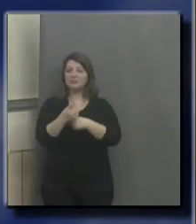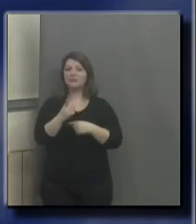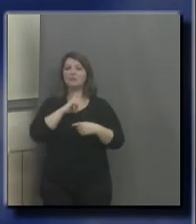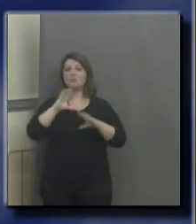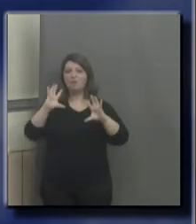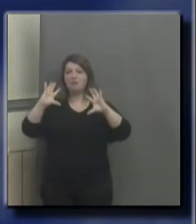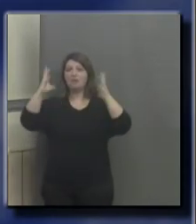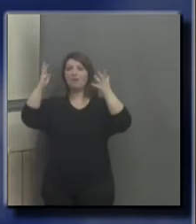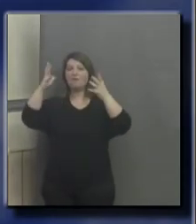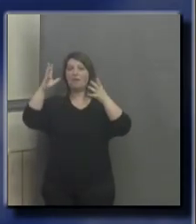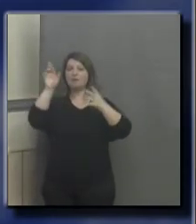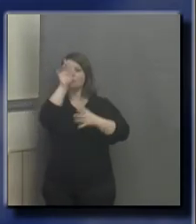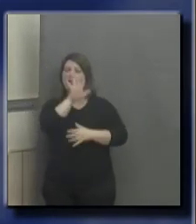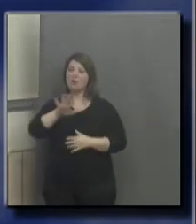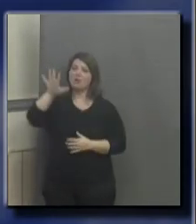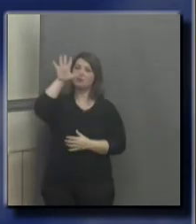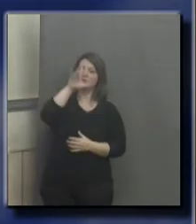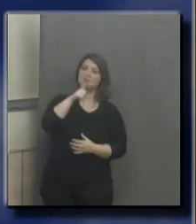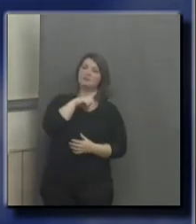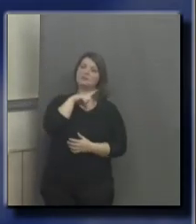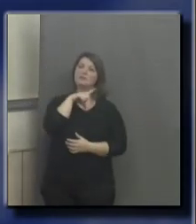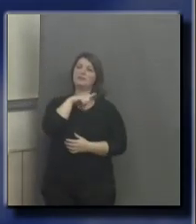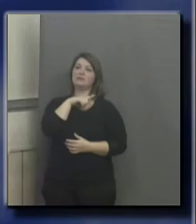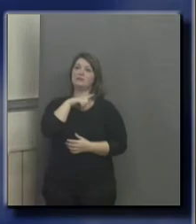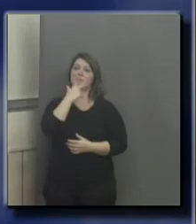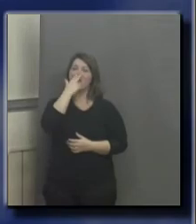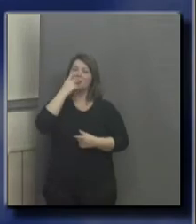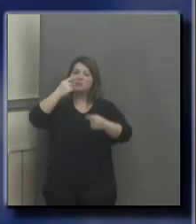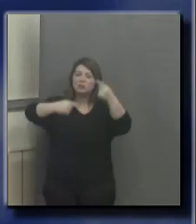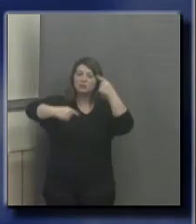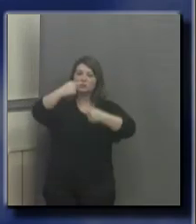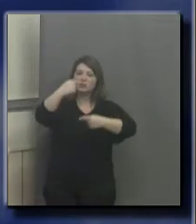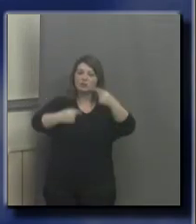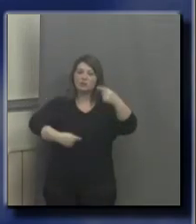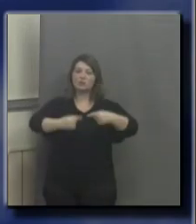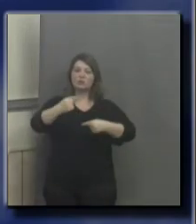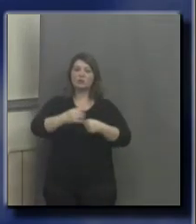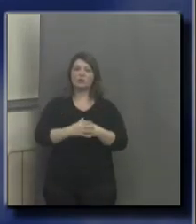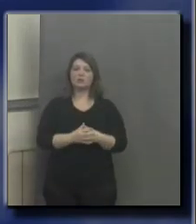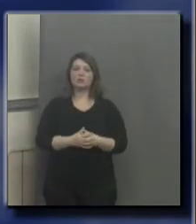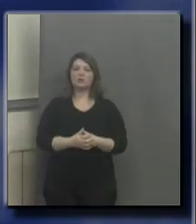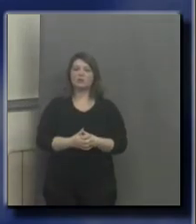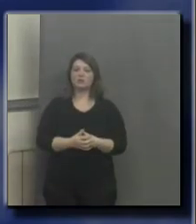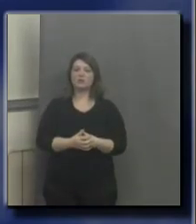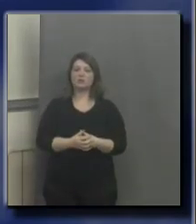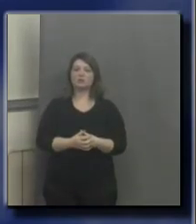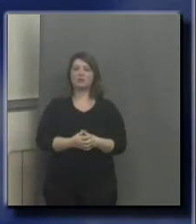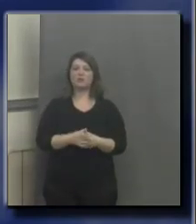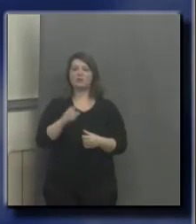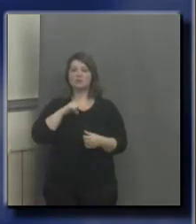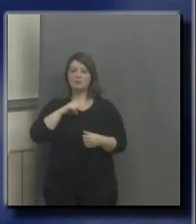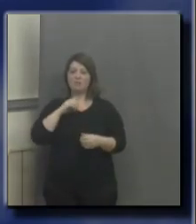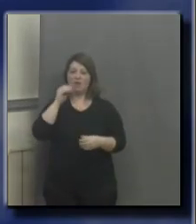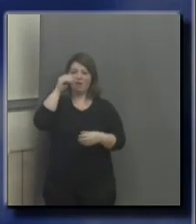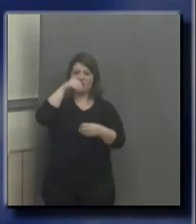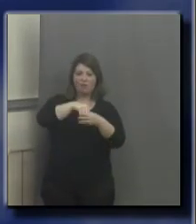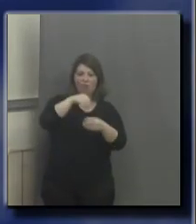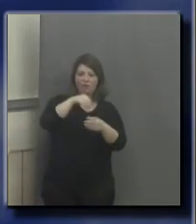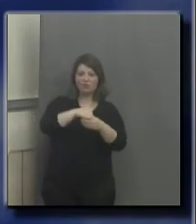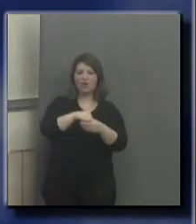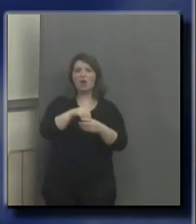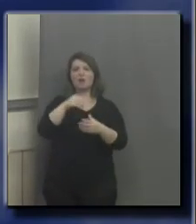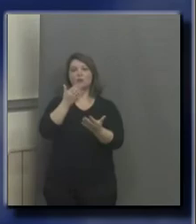eventos regionais, então, serão discutidas e votadas todas